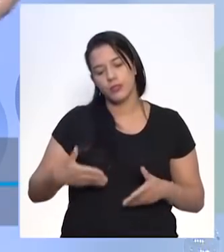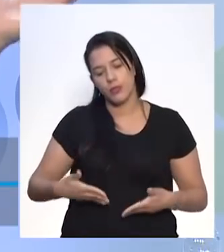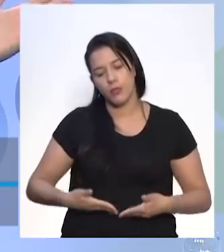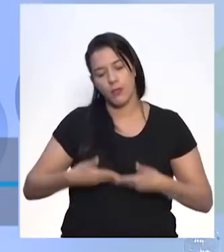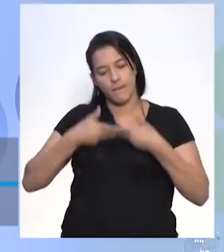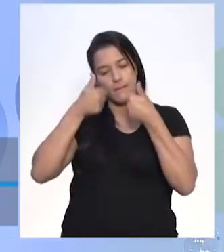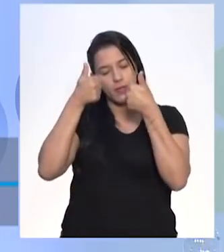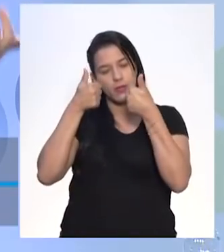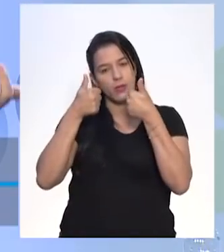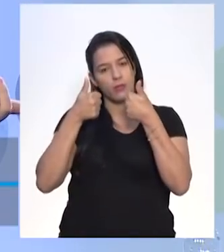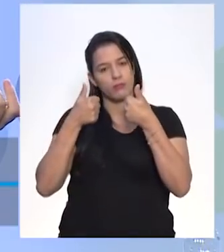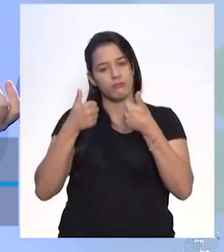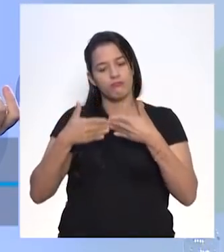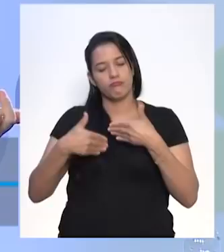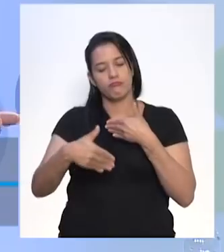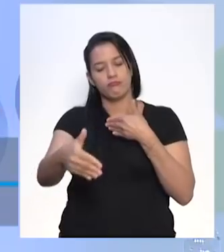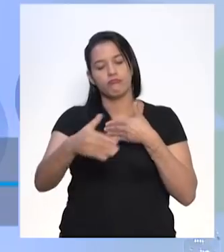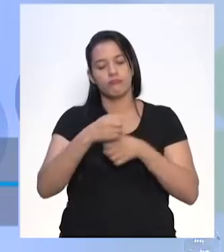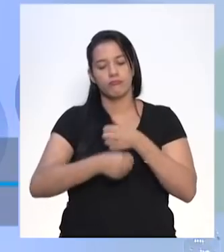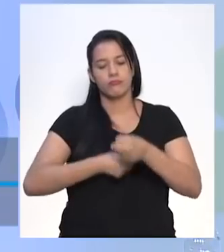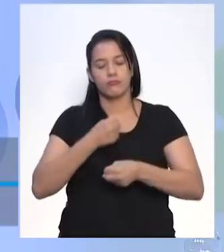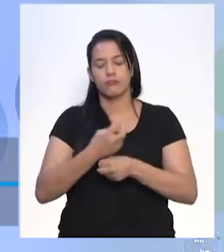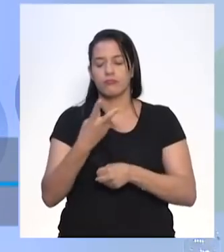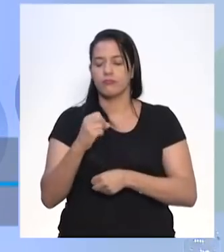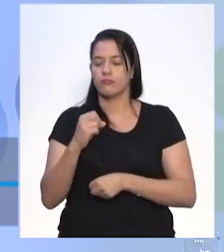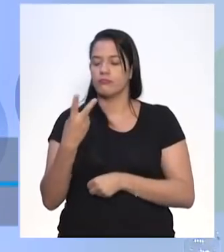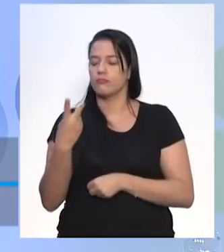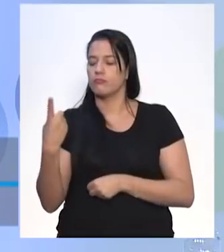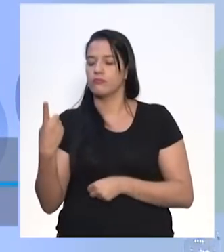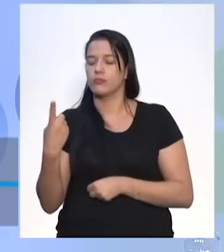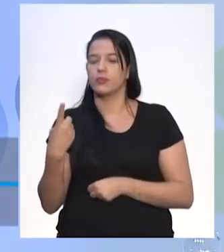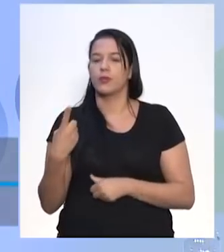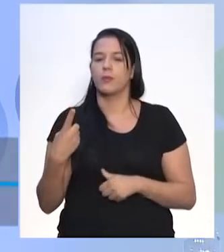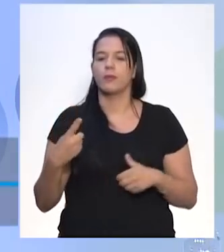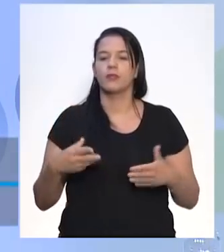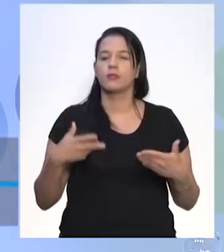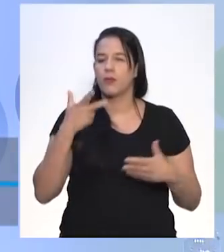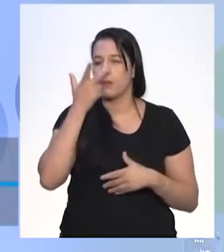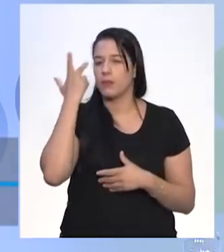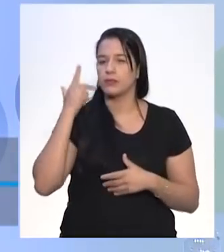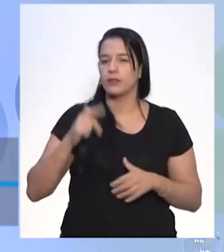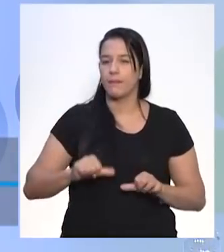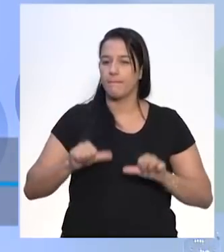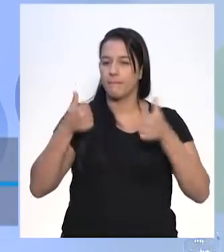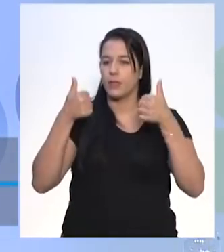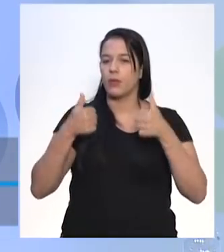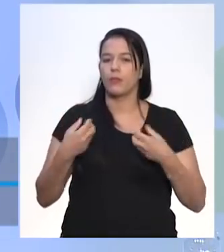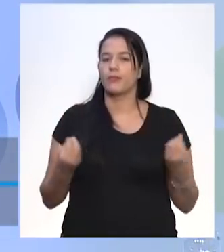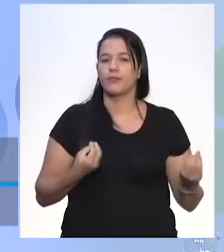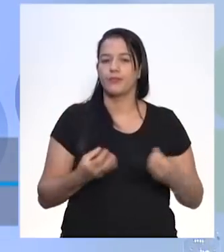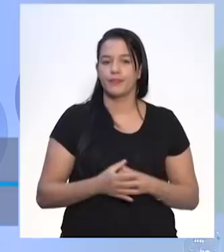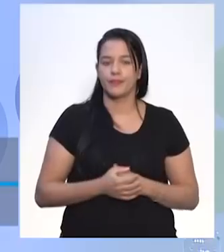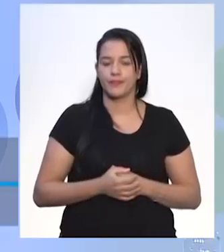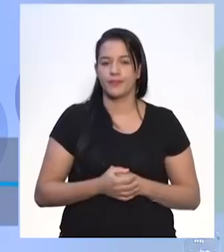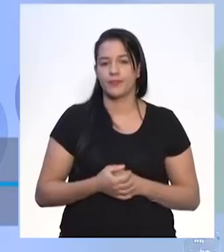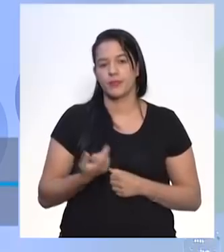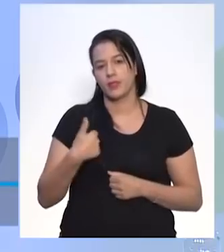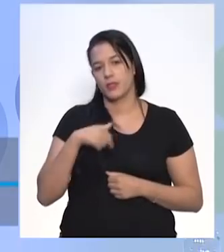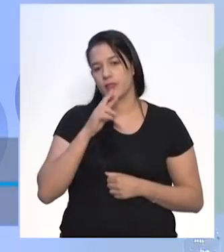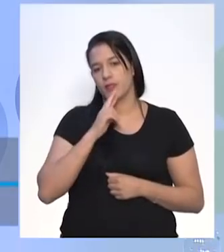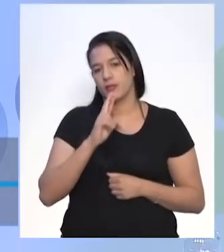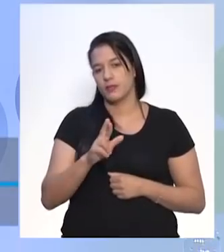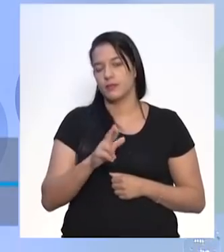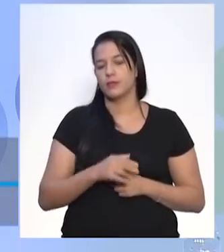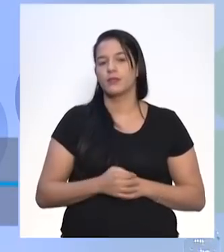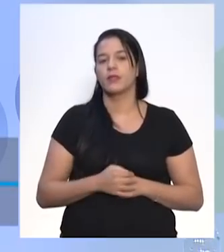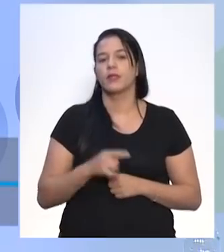No decorrer deste ano de 2021, para ser uma pessoa um pouquinho melhor. E aí a Duda coloca que